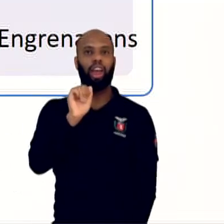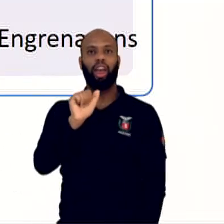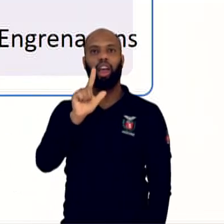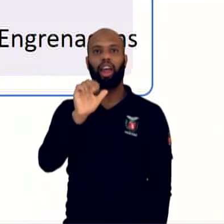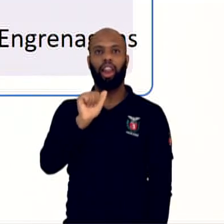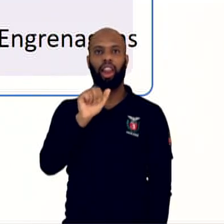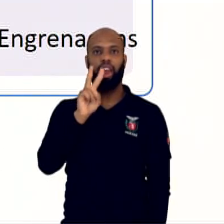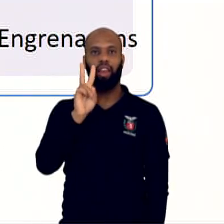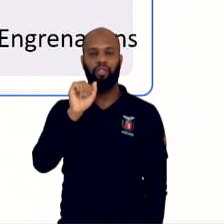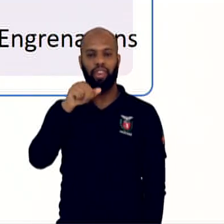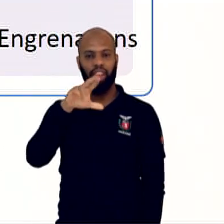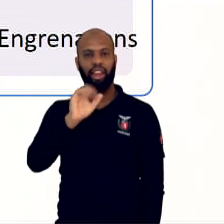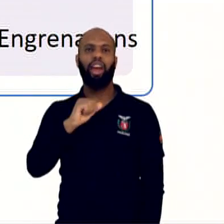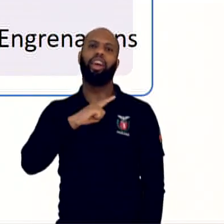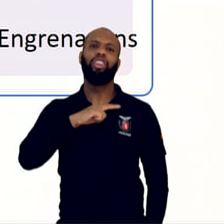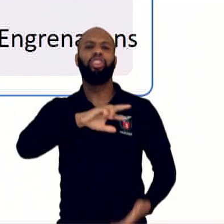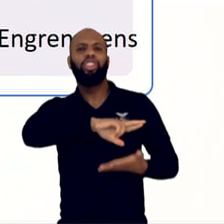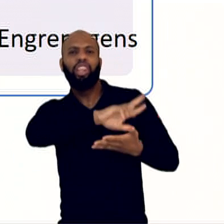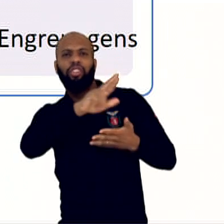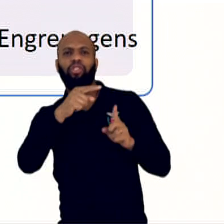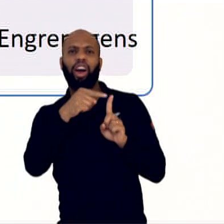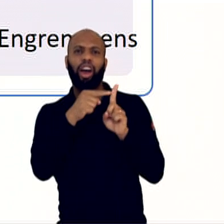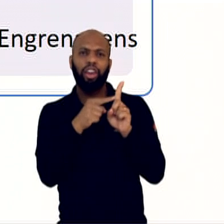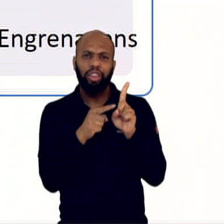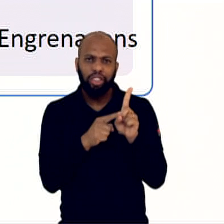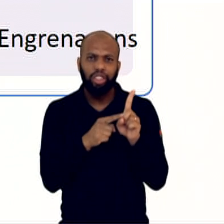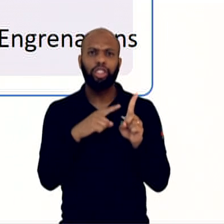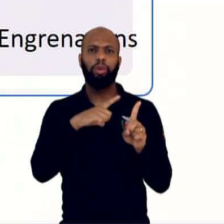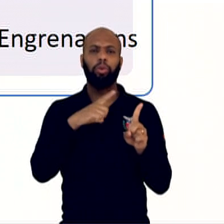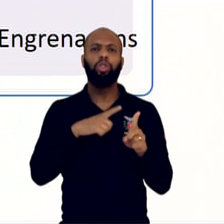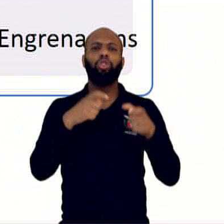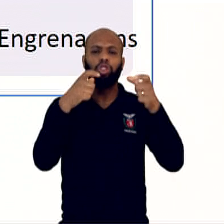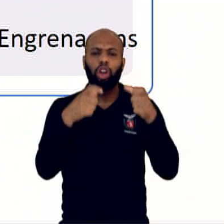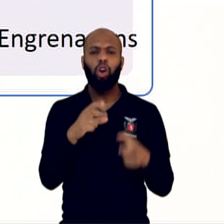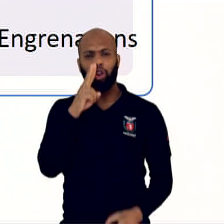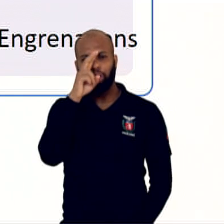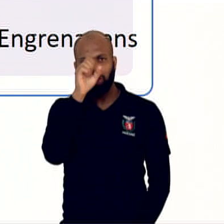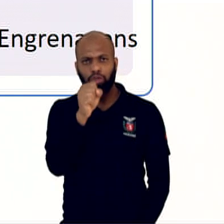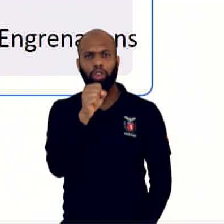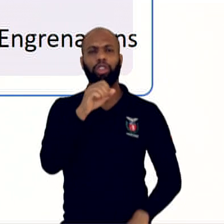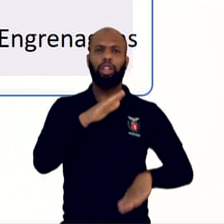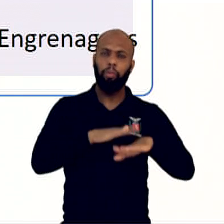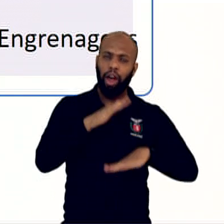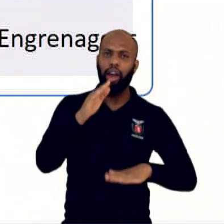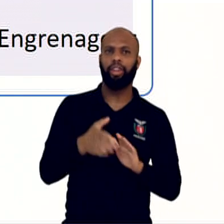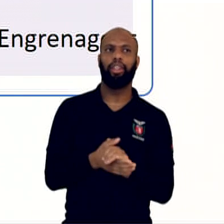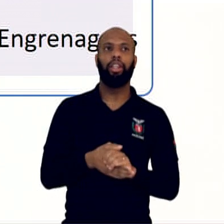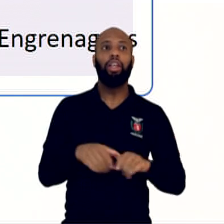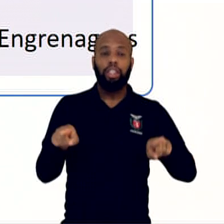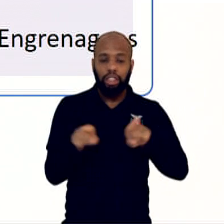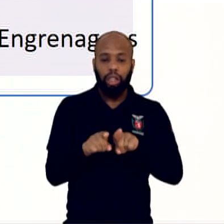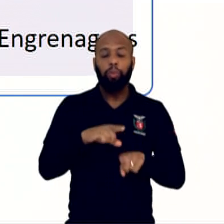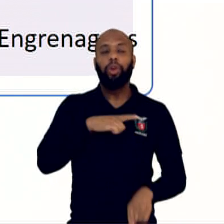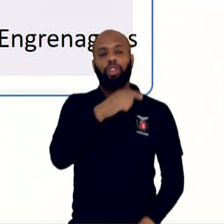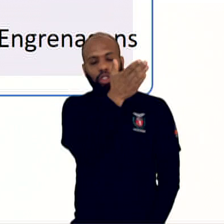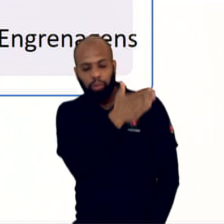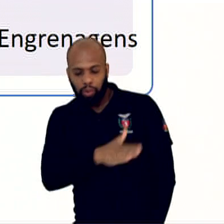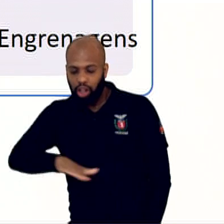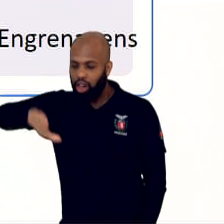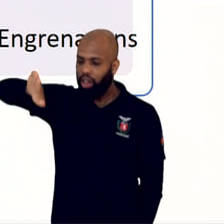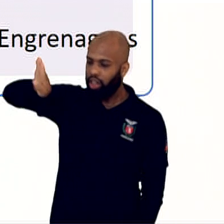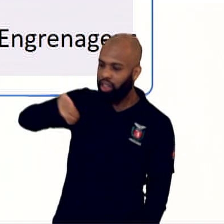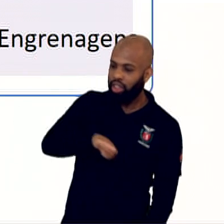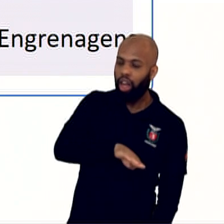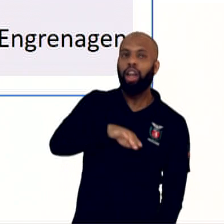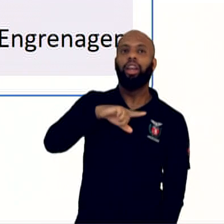a alavanca interfixa, a alavanca interpotente e a interresistente. O plano inclinado, que tinha dois casos